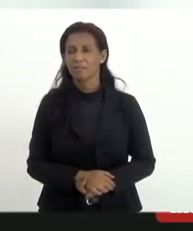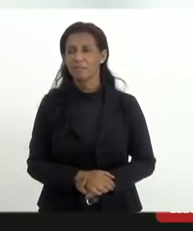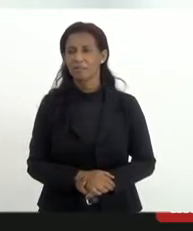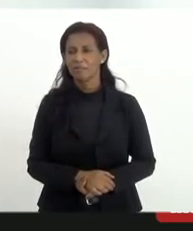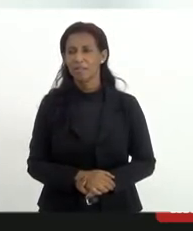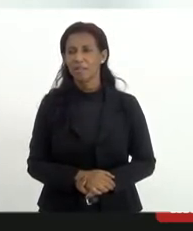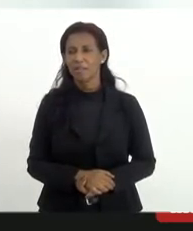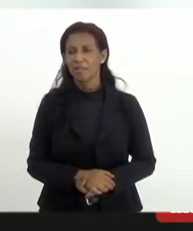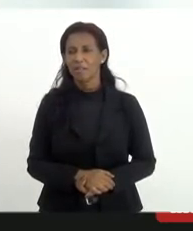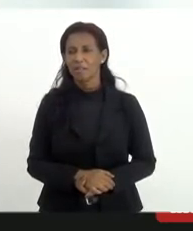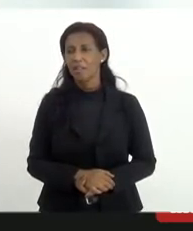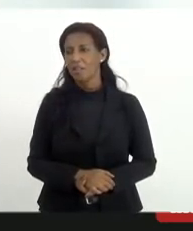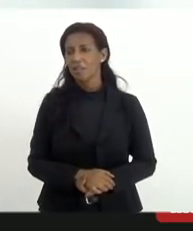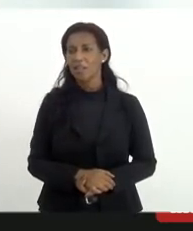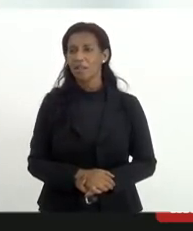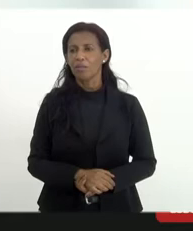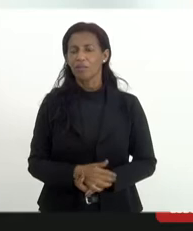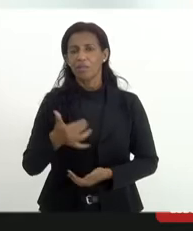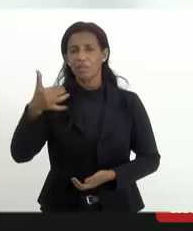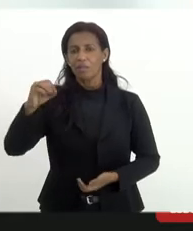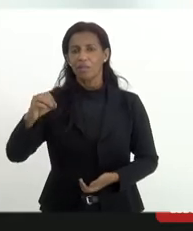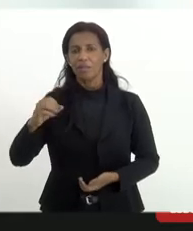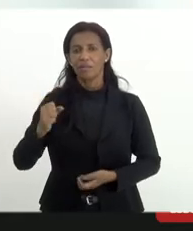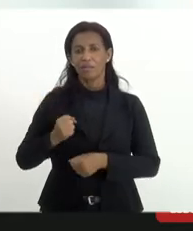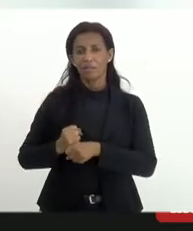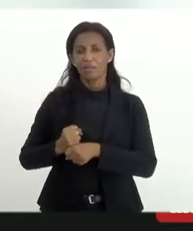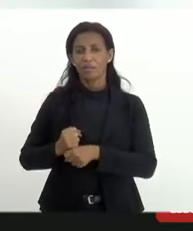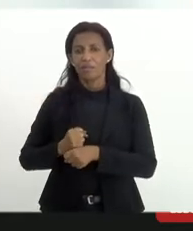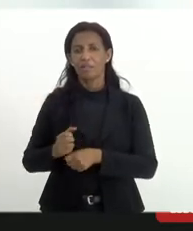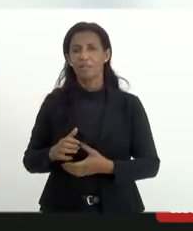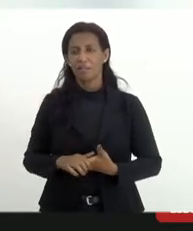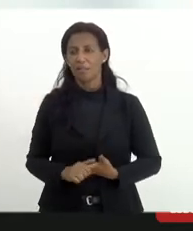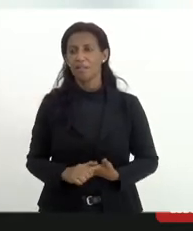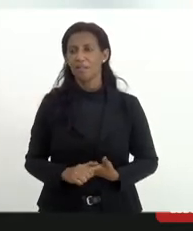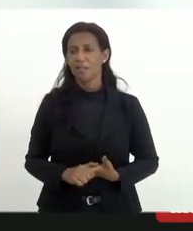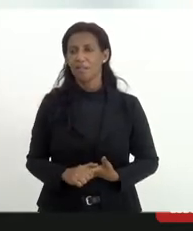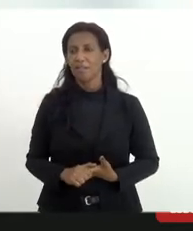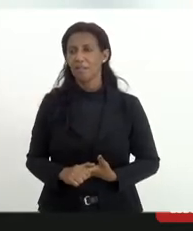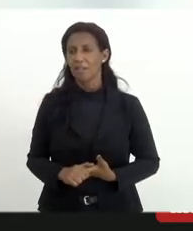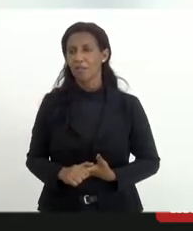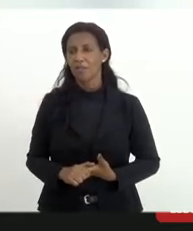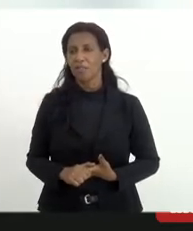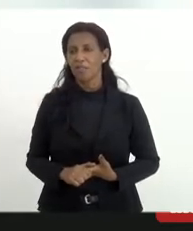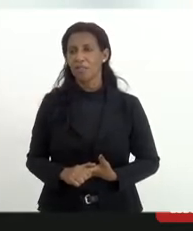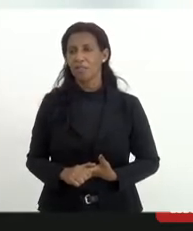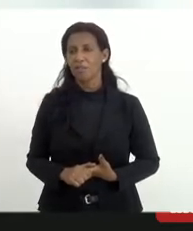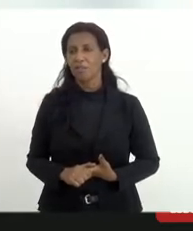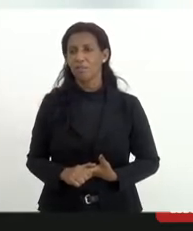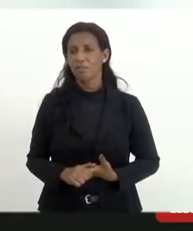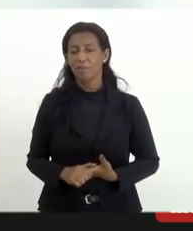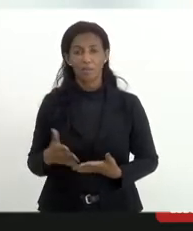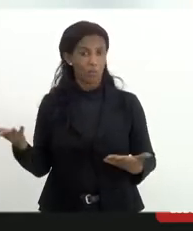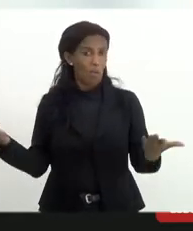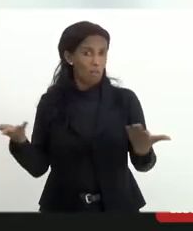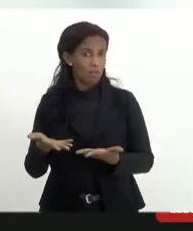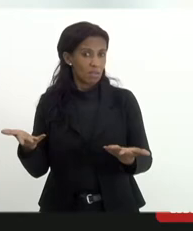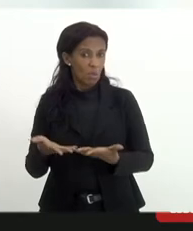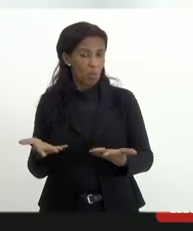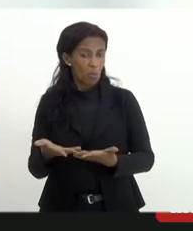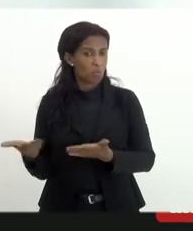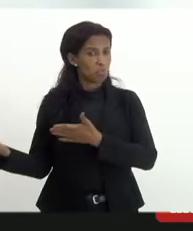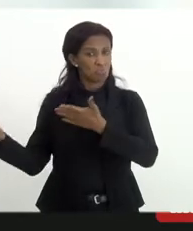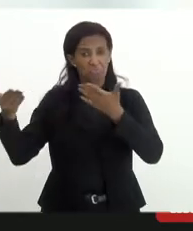é retroagir 10 anos de tempo, e a Petrobras nesse tempo todo, e até hoje, não